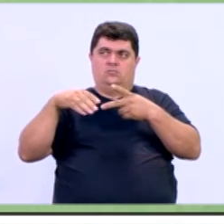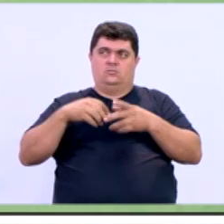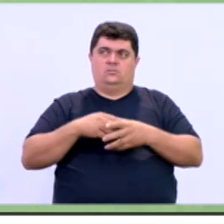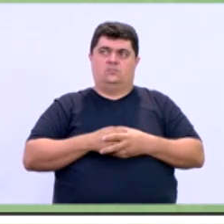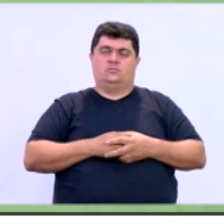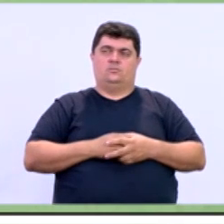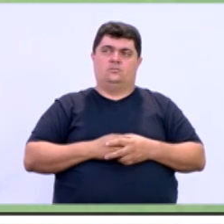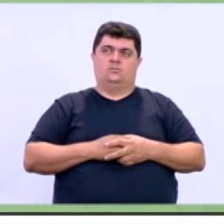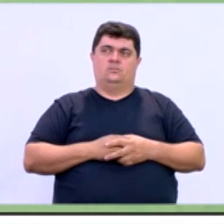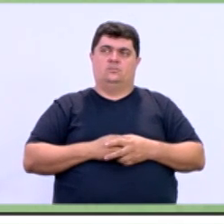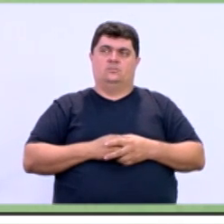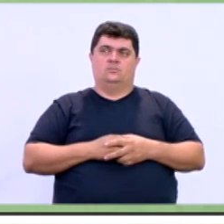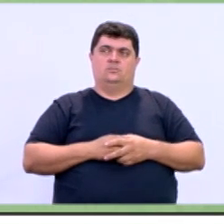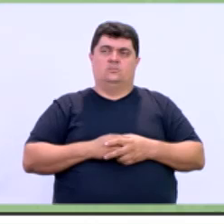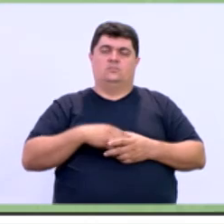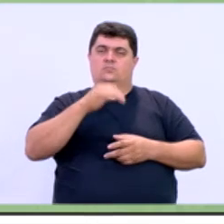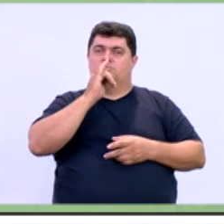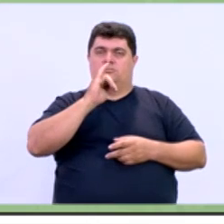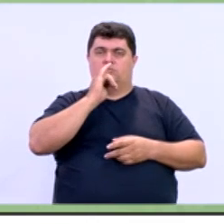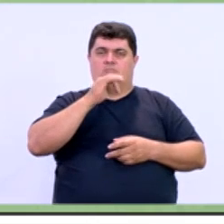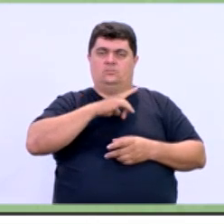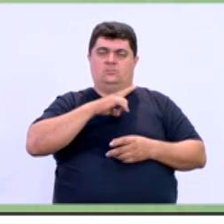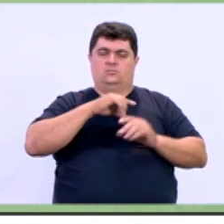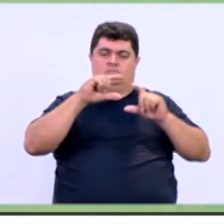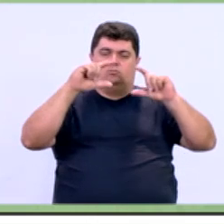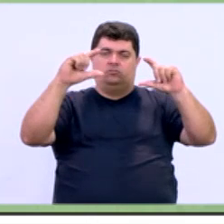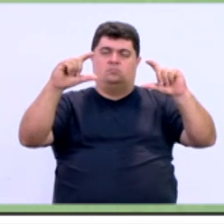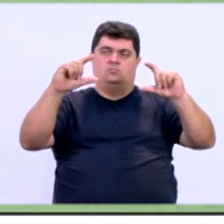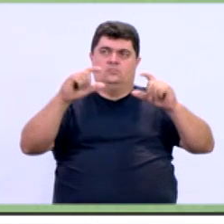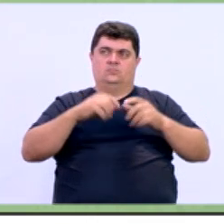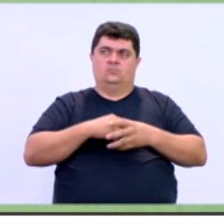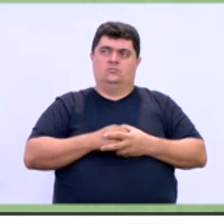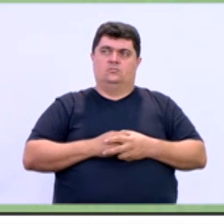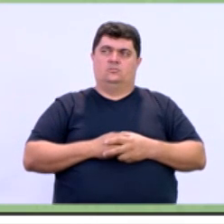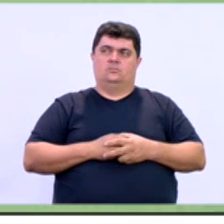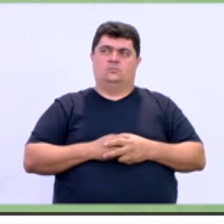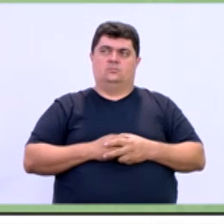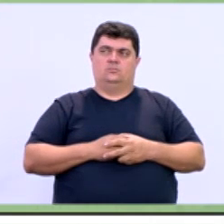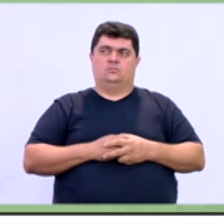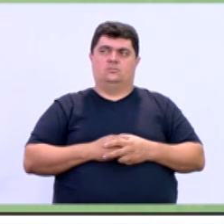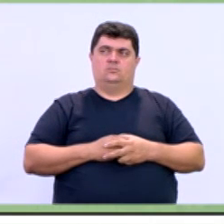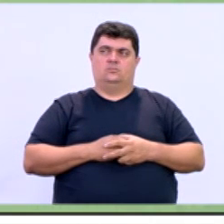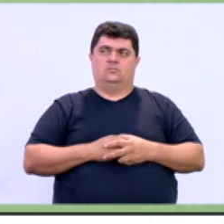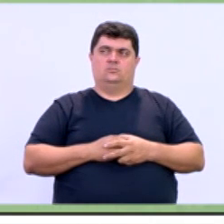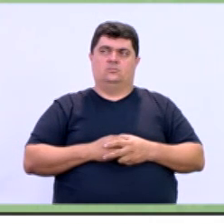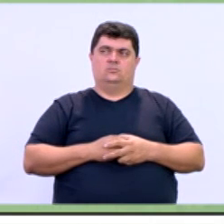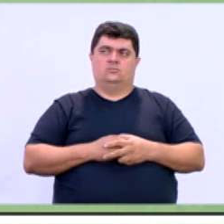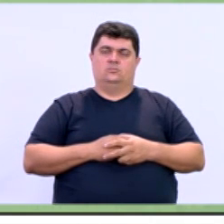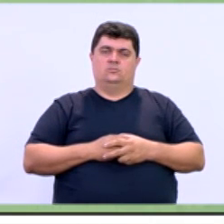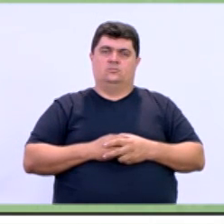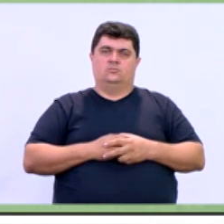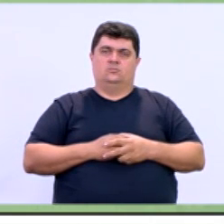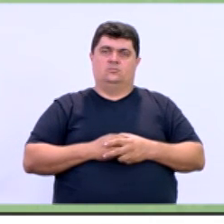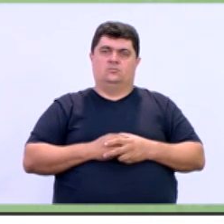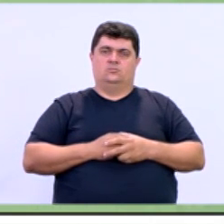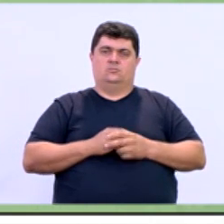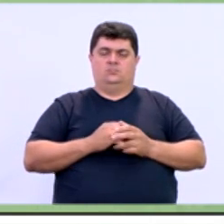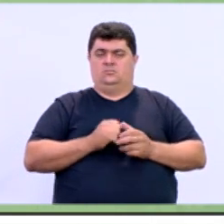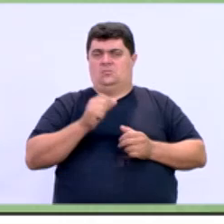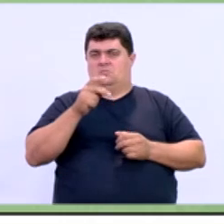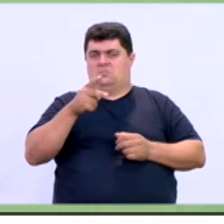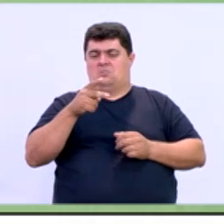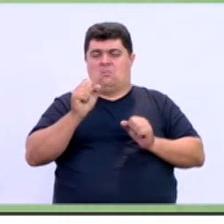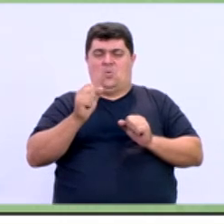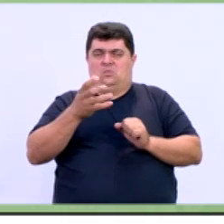um exemplo no HTML. Label, nome completo, 2 pontos. Eu posso usar 2 pontos, posso não usar